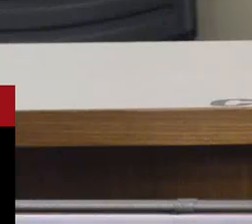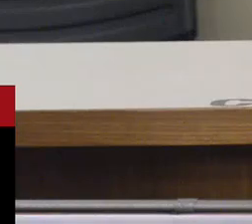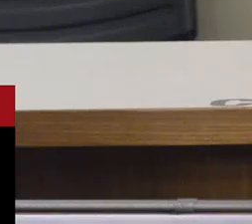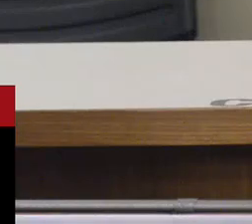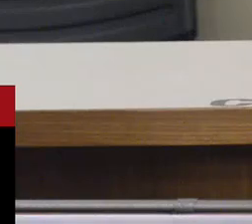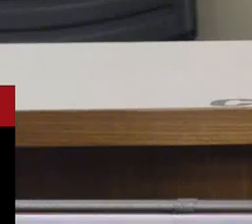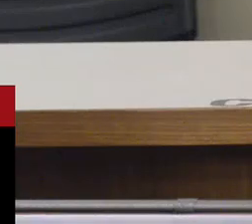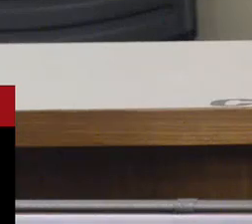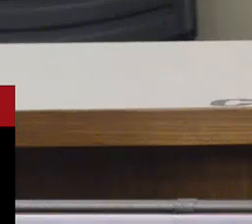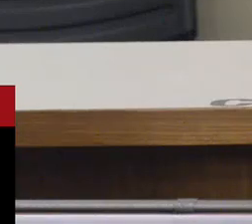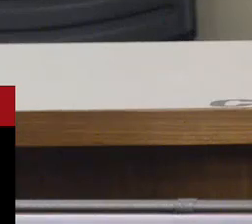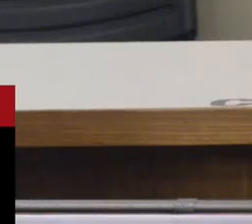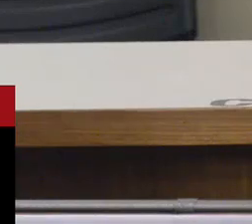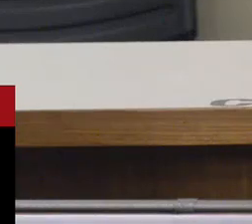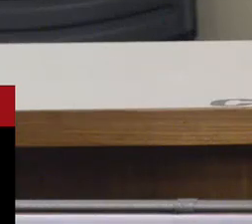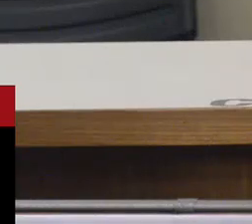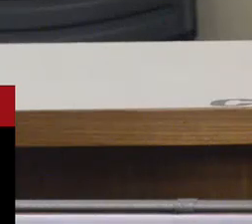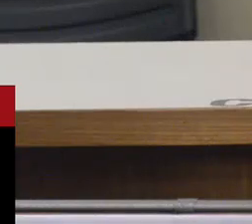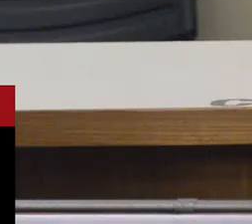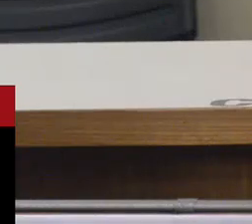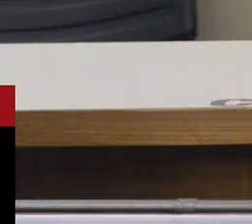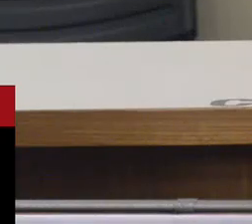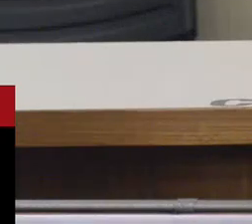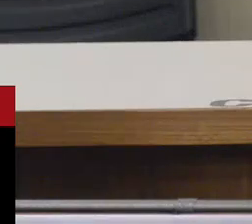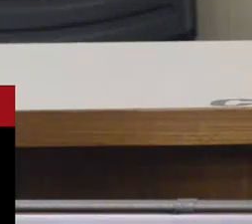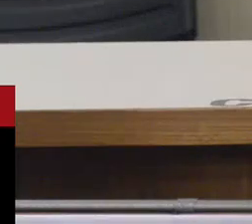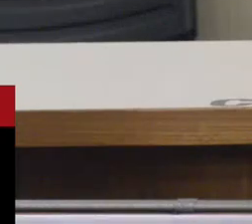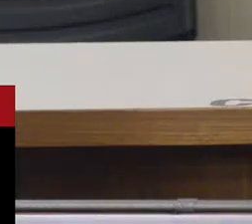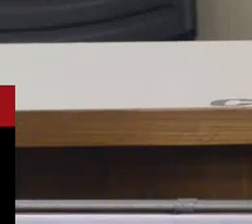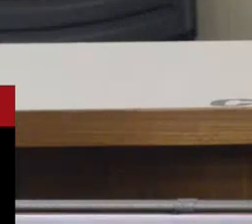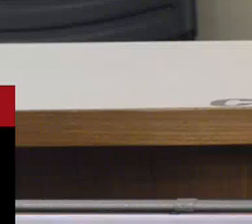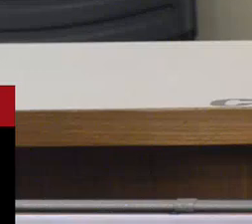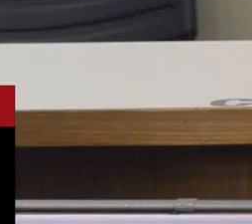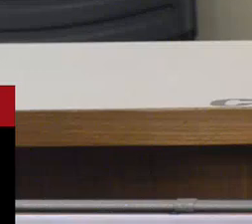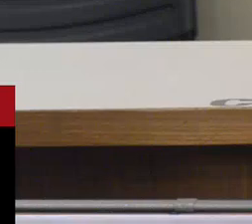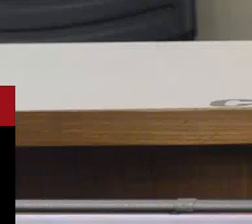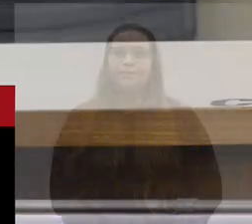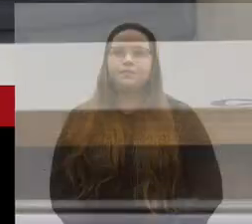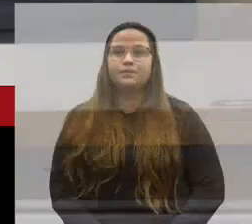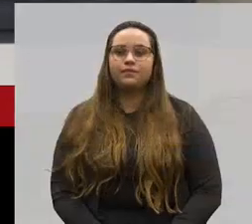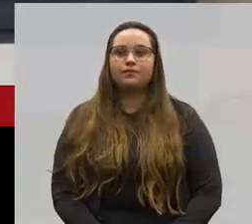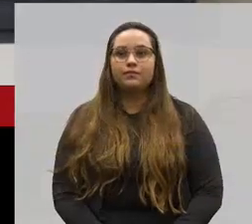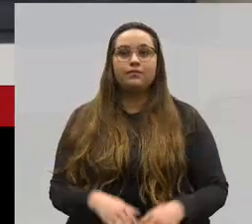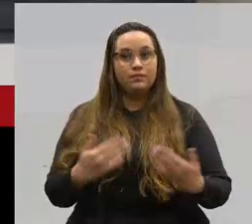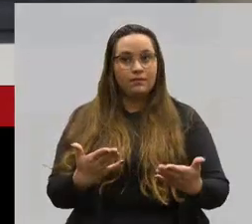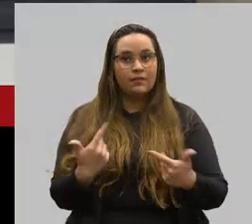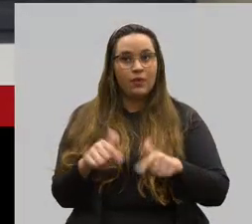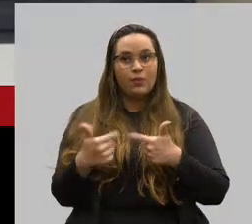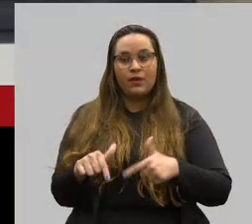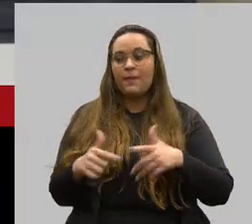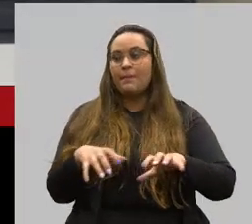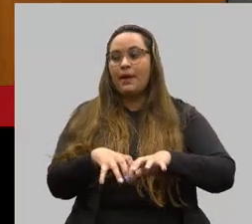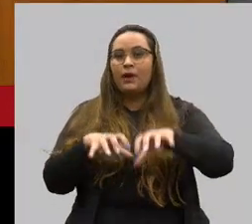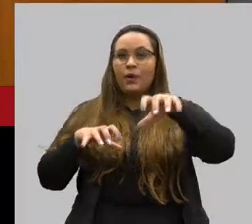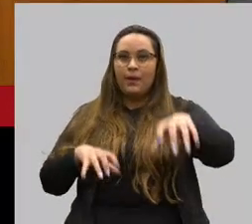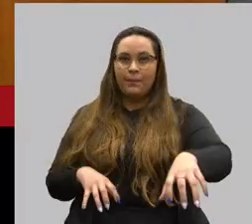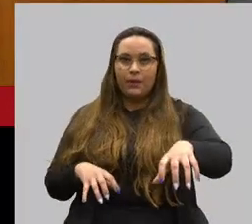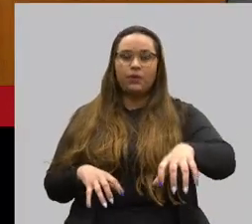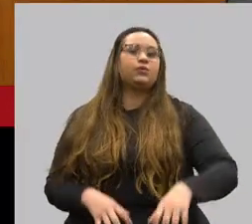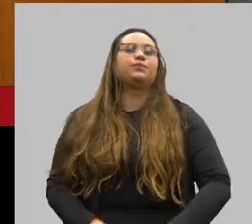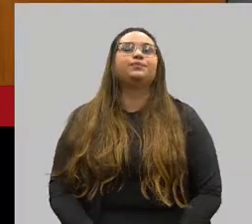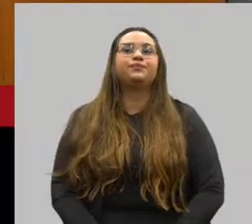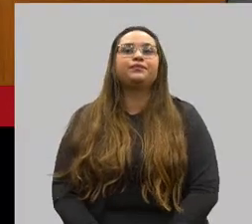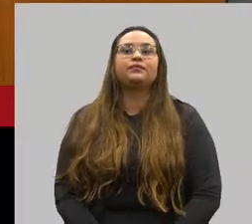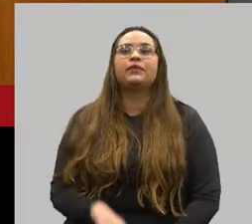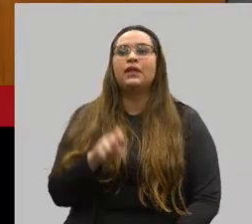que são idosos né Nós temos servidores que tem comorbidades e que estão em trabalho remoto Doutora se o